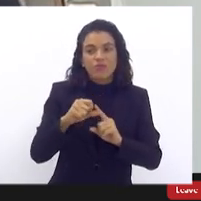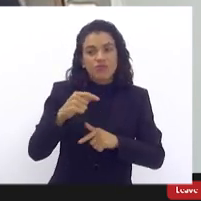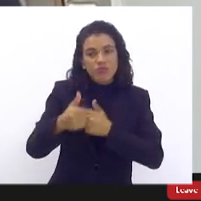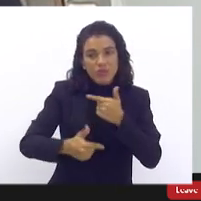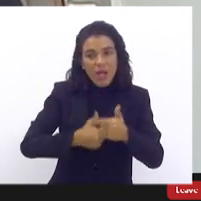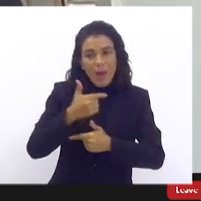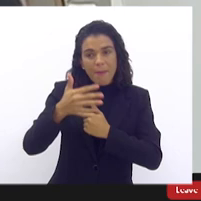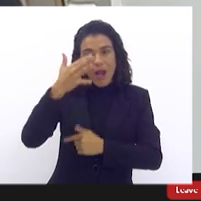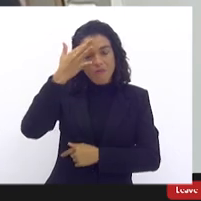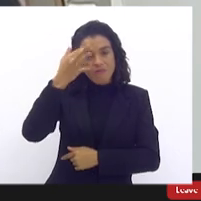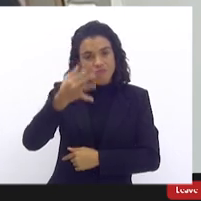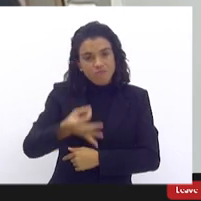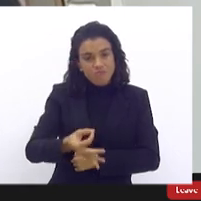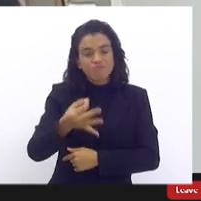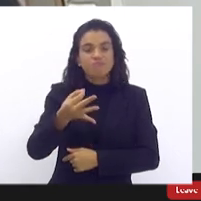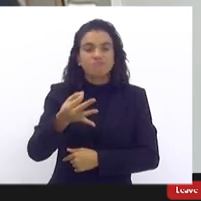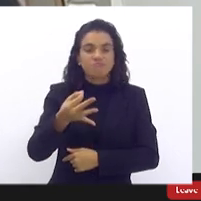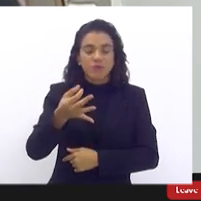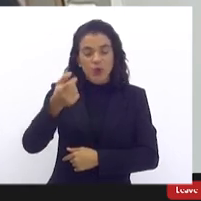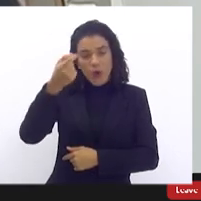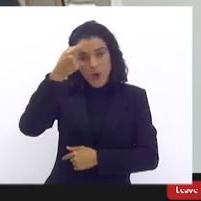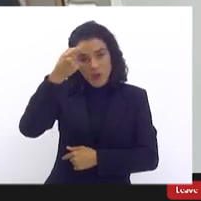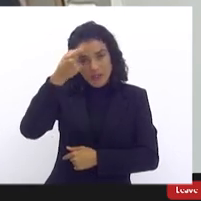das consequências desse problema e